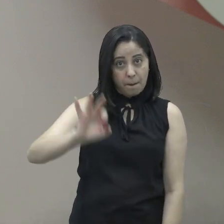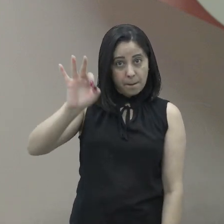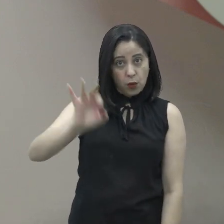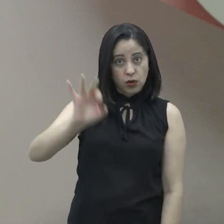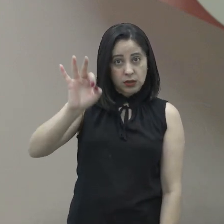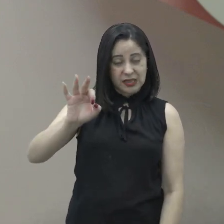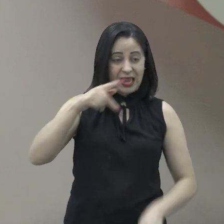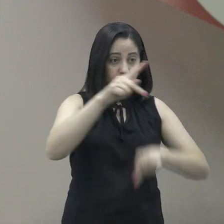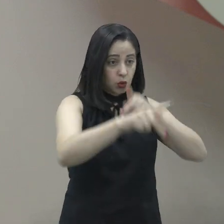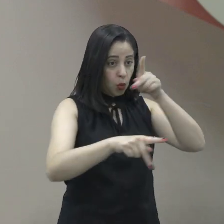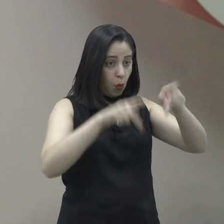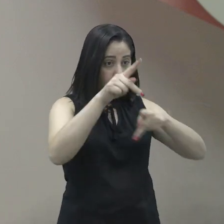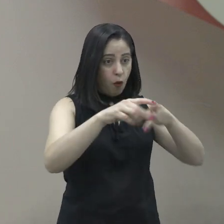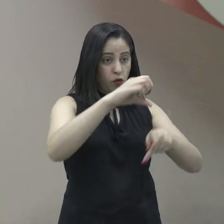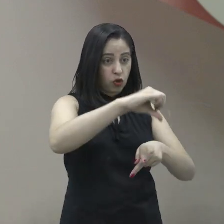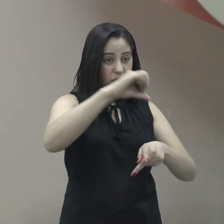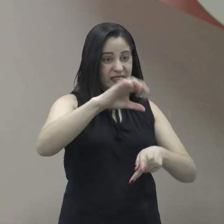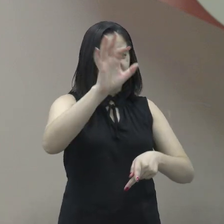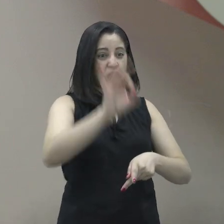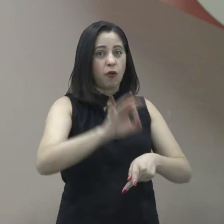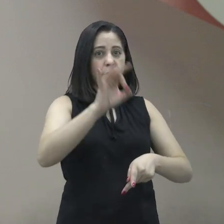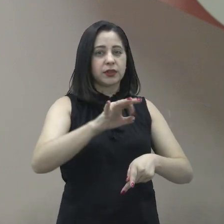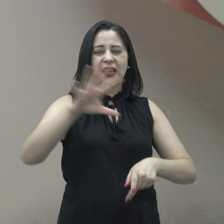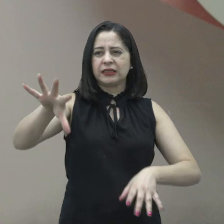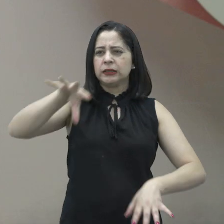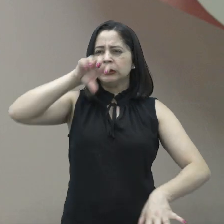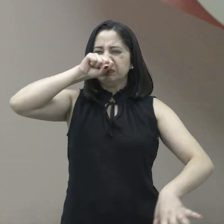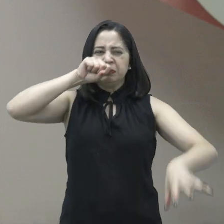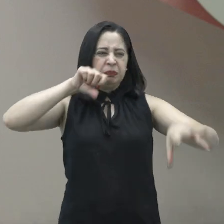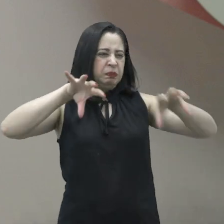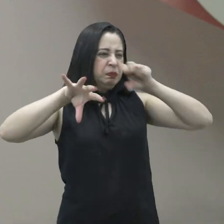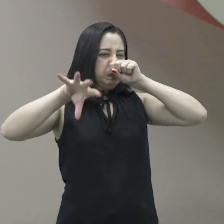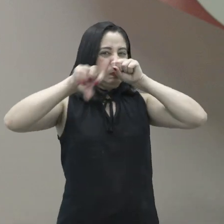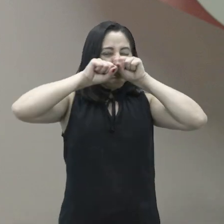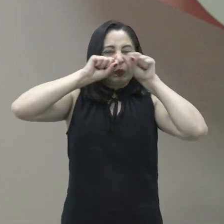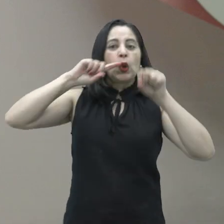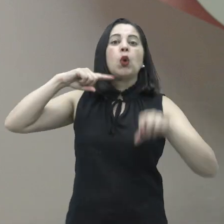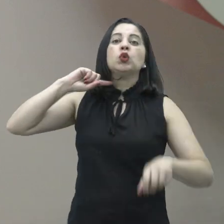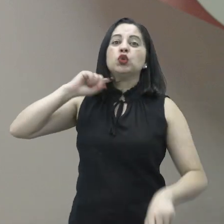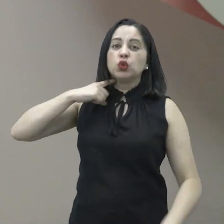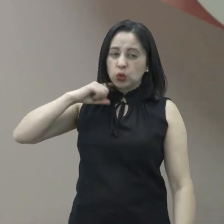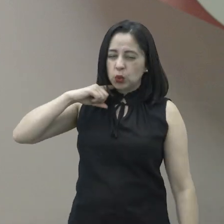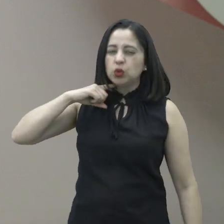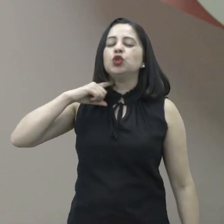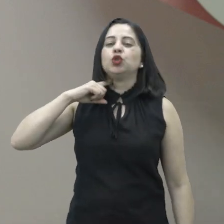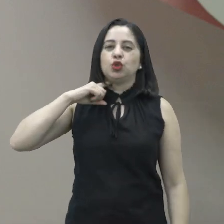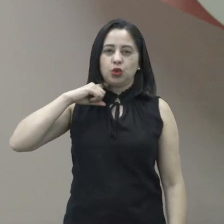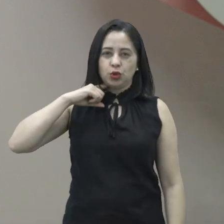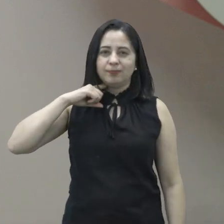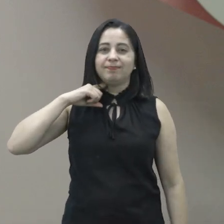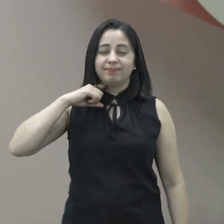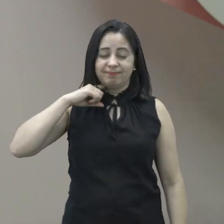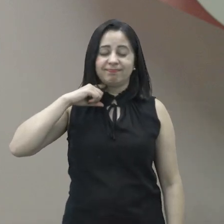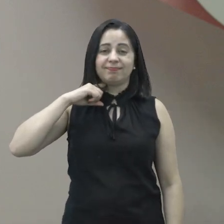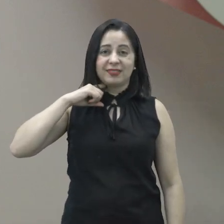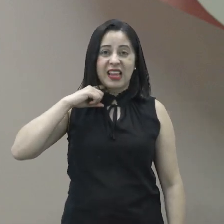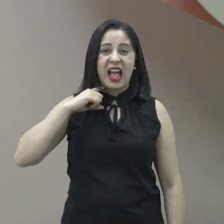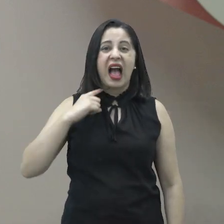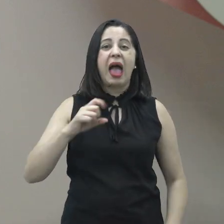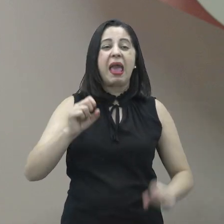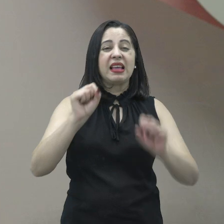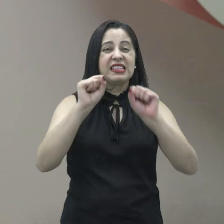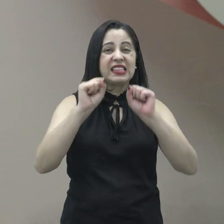99% da população mundial respira ar poluído. E essa poluição está associada